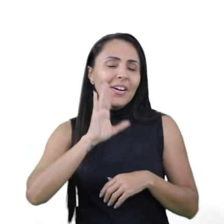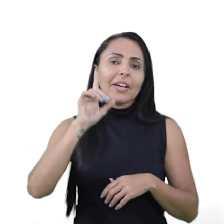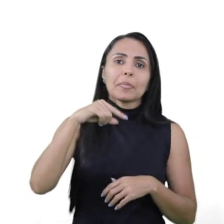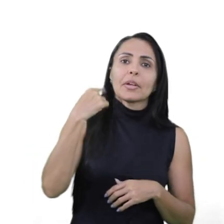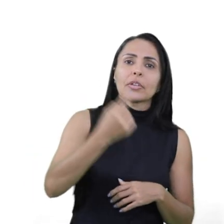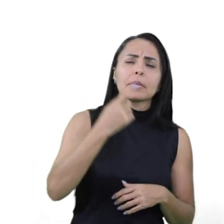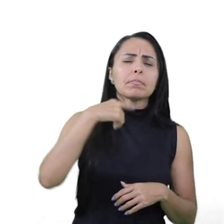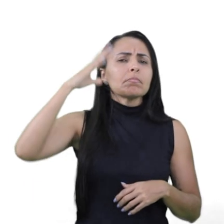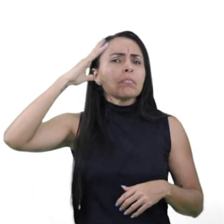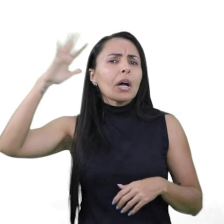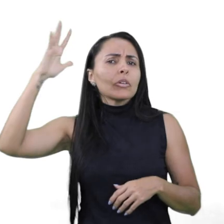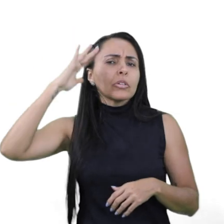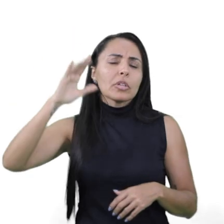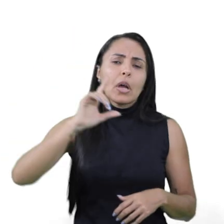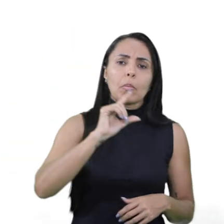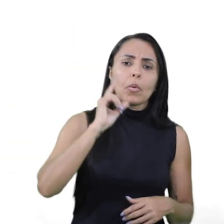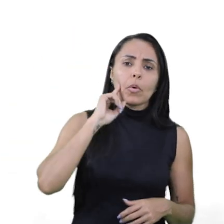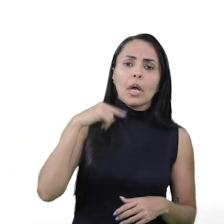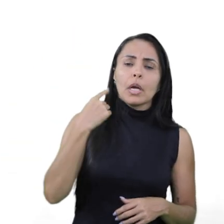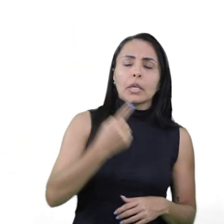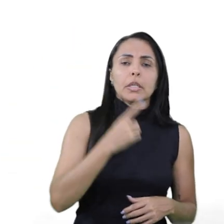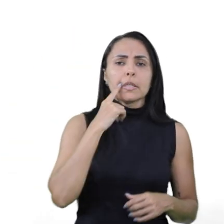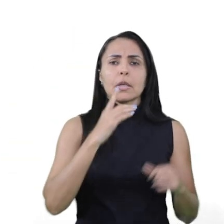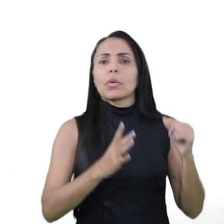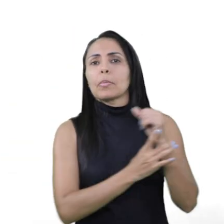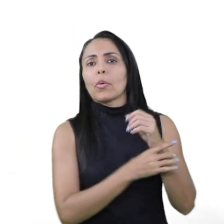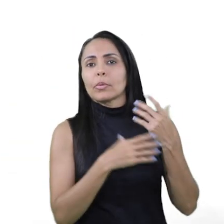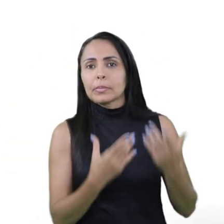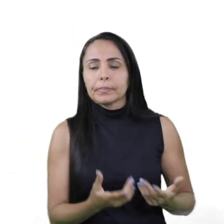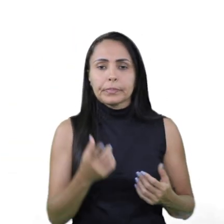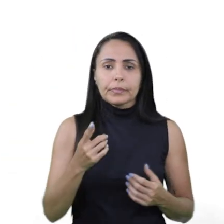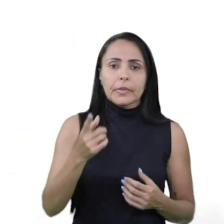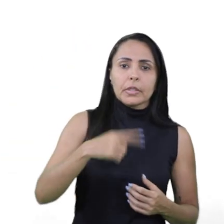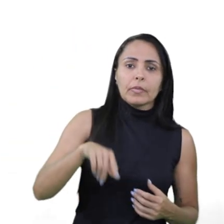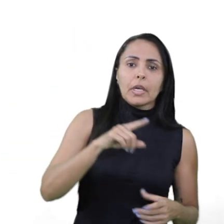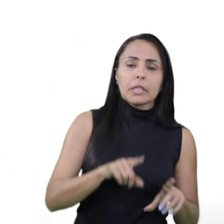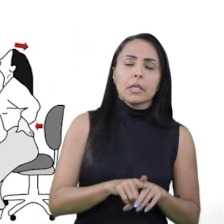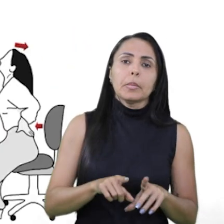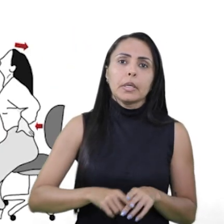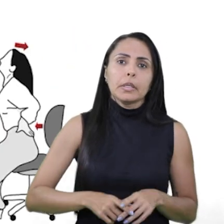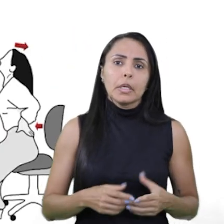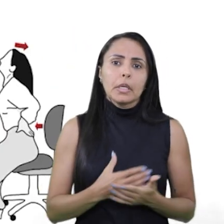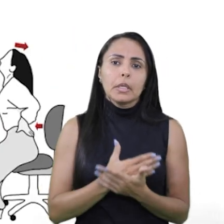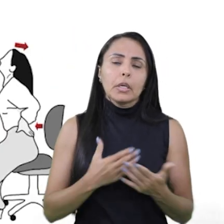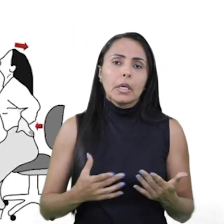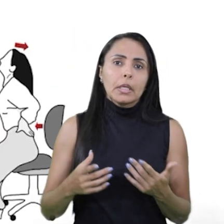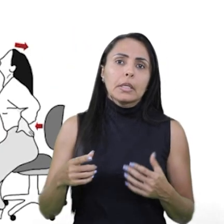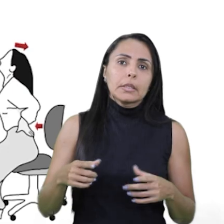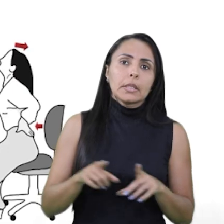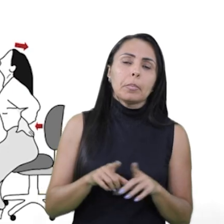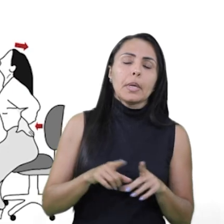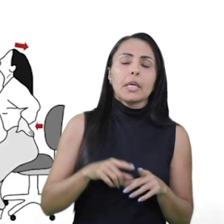gente imaginar um pontinho na gente e segurar esse ponto. E aí a gente vai segurando nesse ponto, e aí a questão de